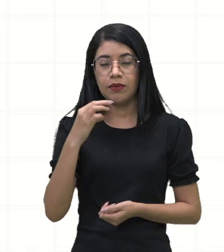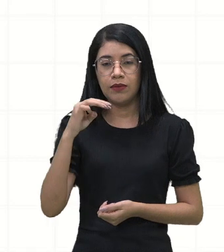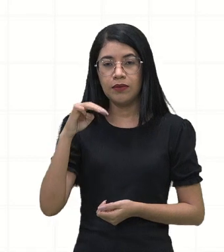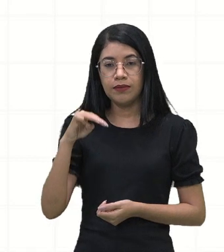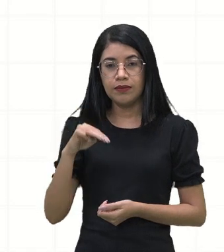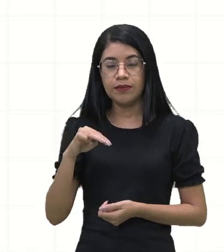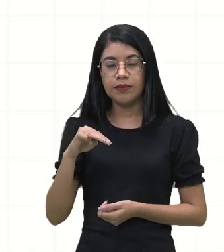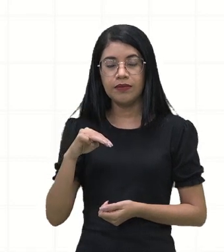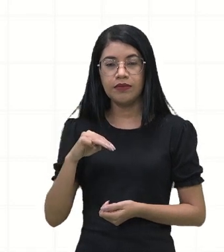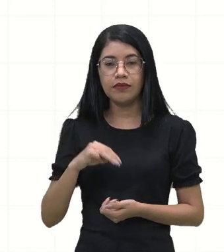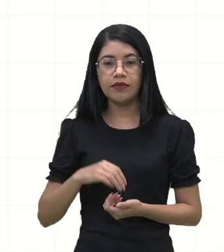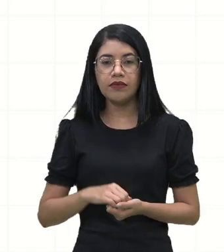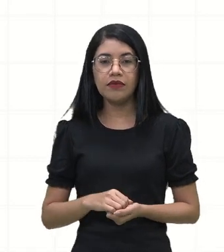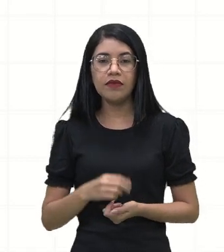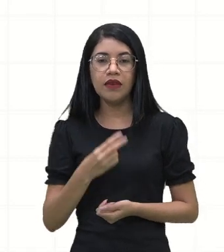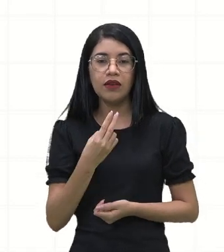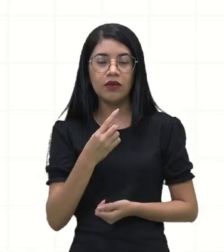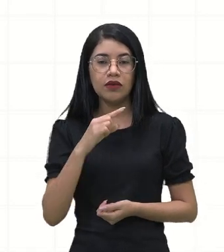Ó,